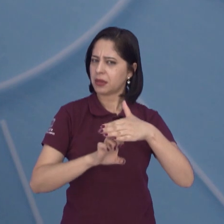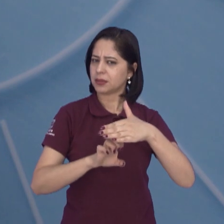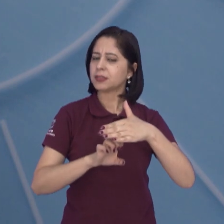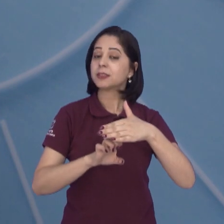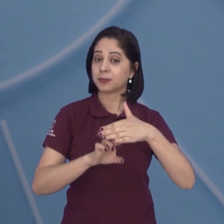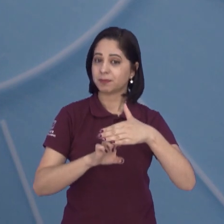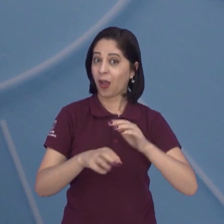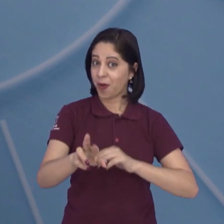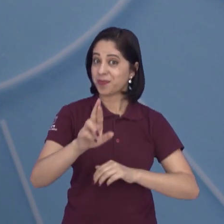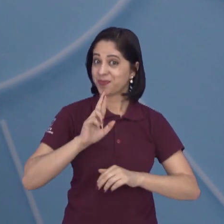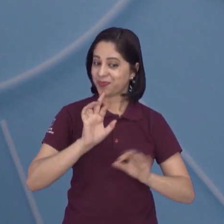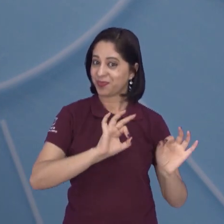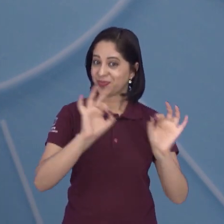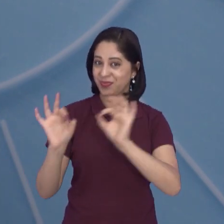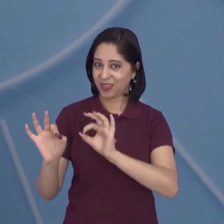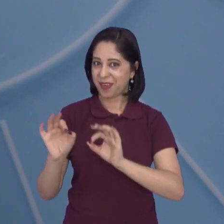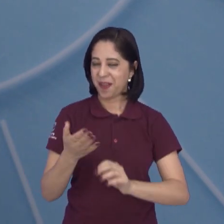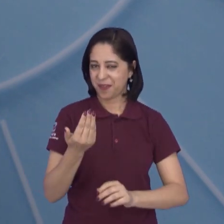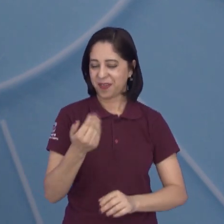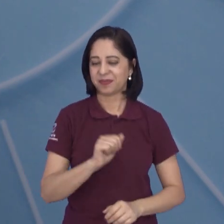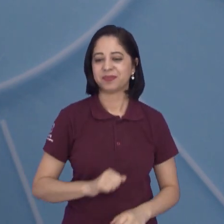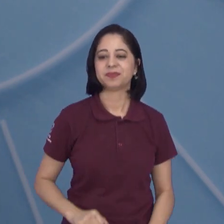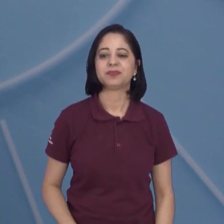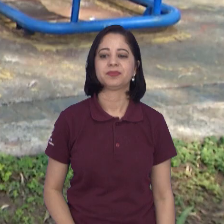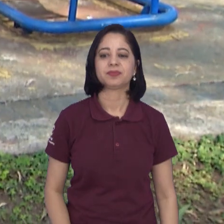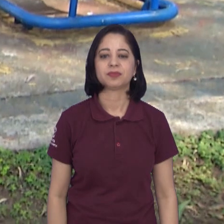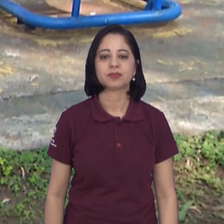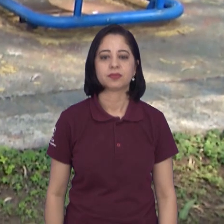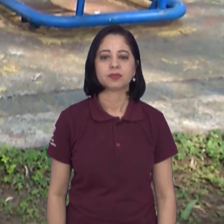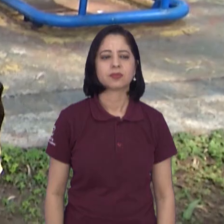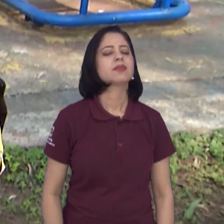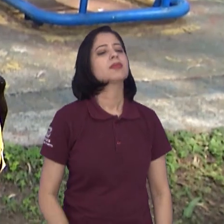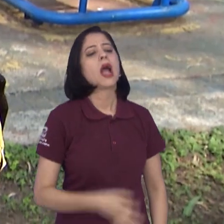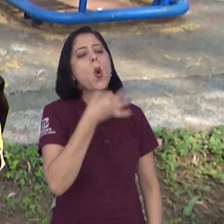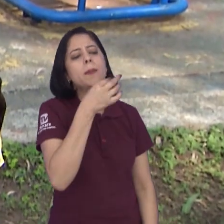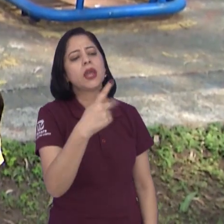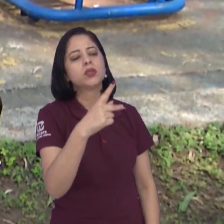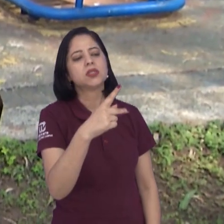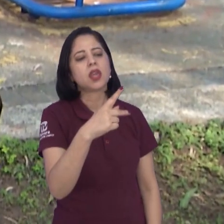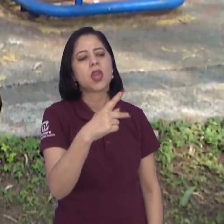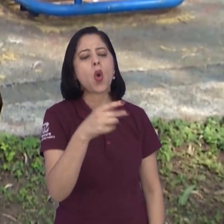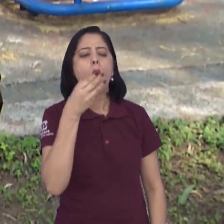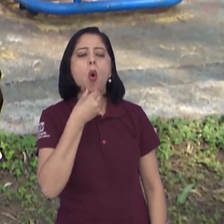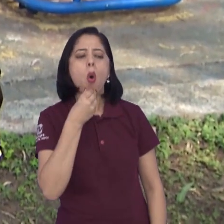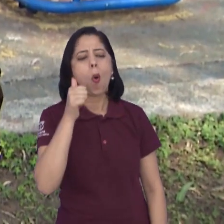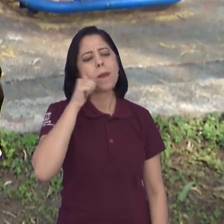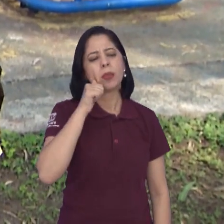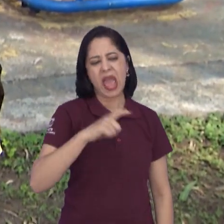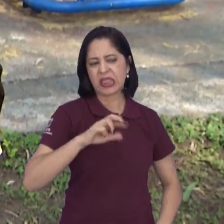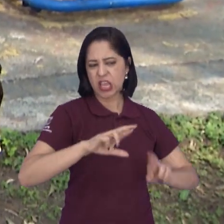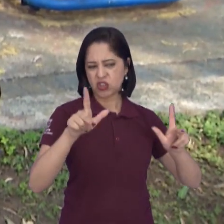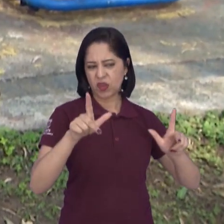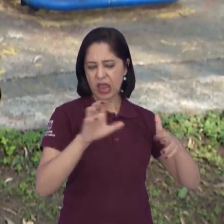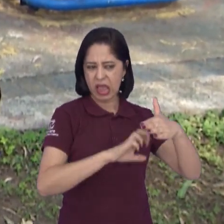conferir as respostas então. Você acha que existe diferença de oportunidade? Quais as diferenças que você enxerga no